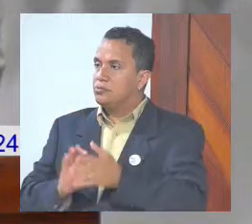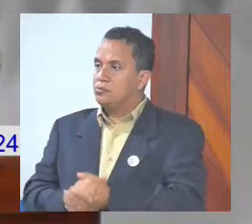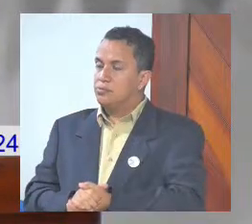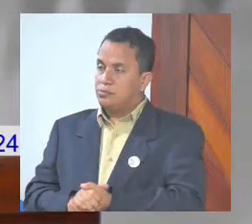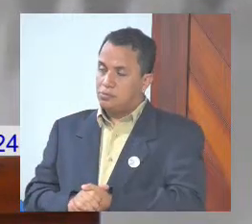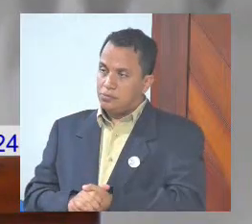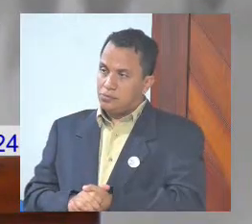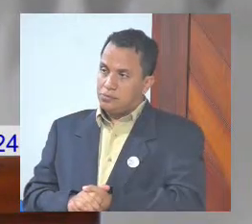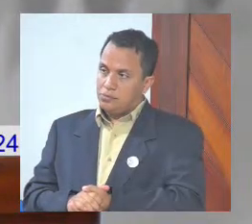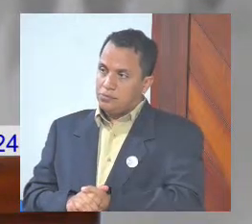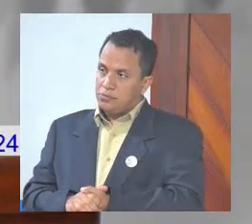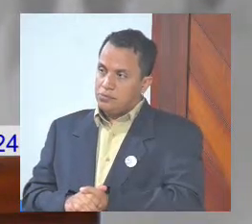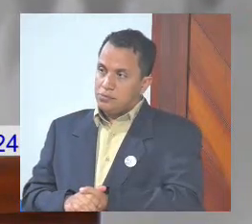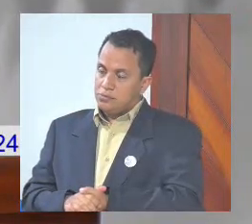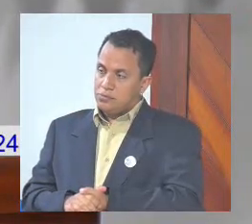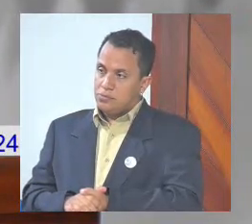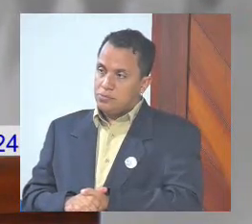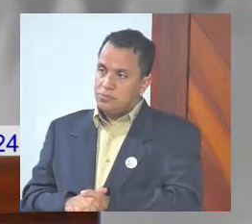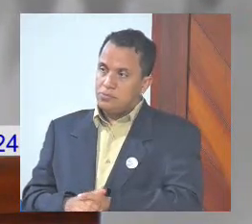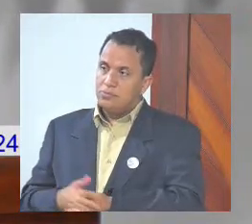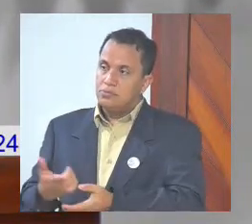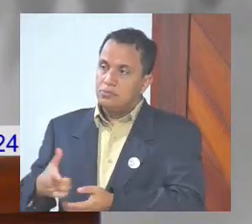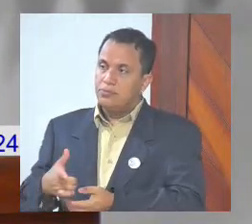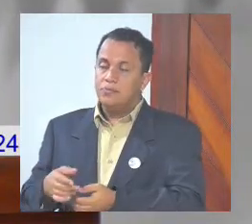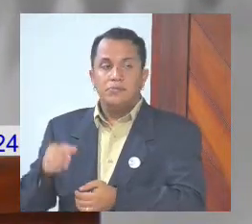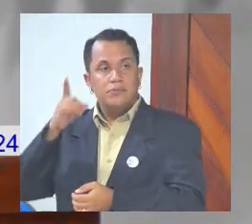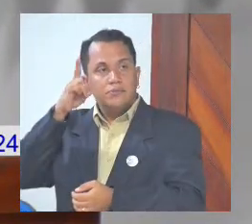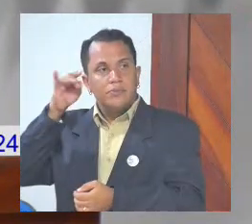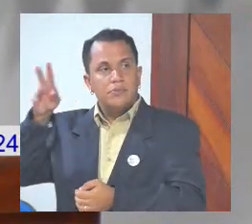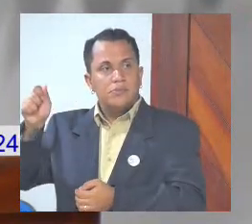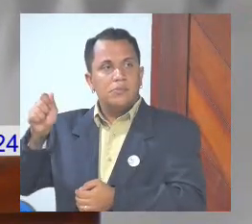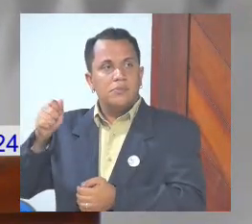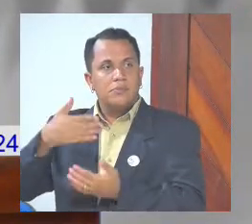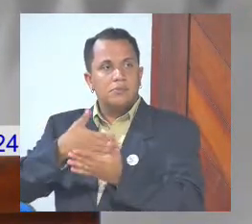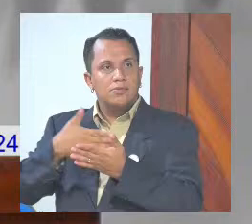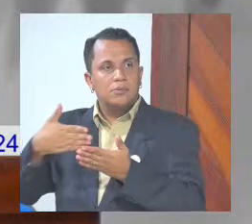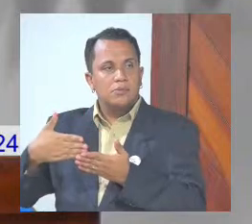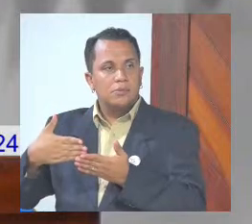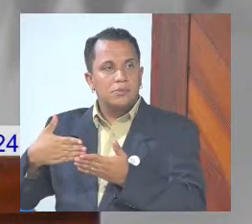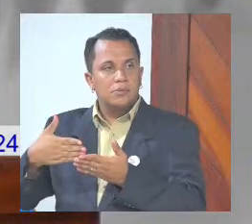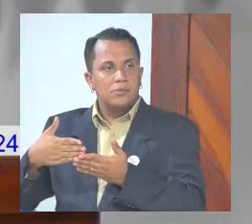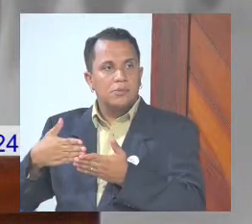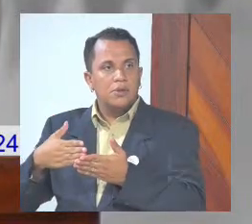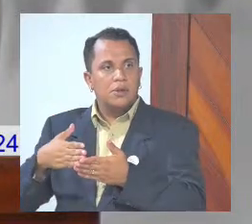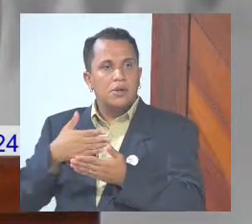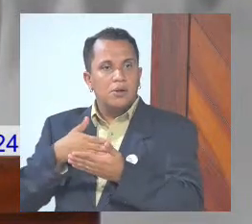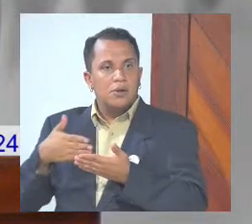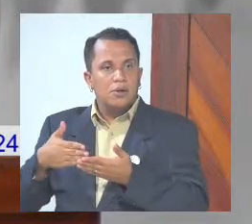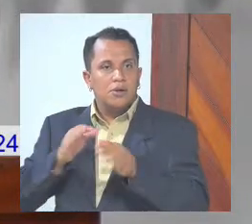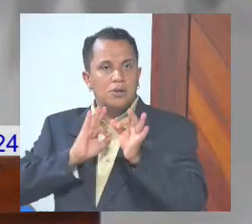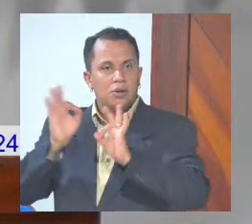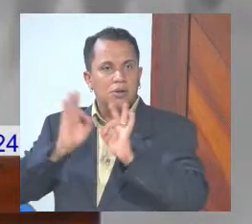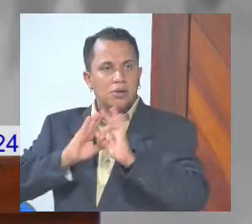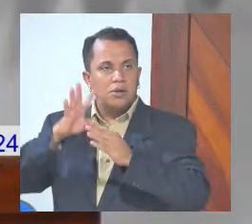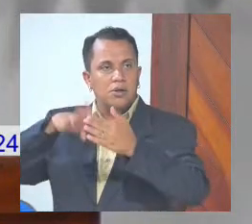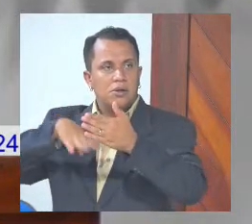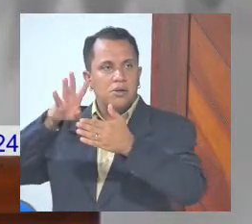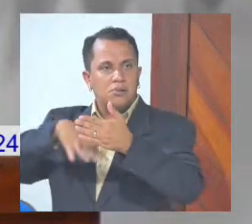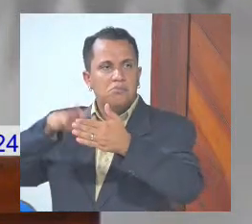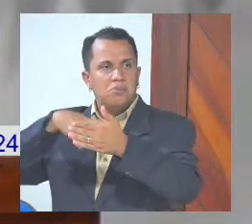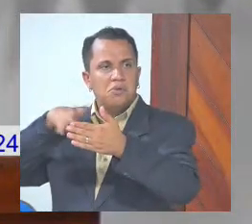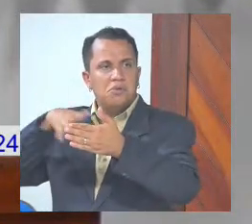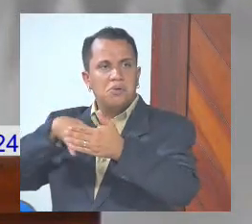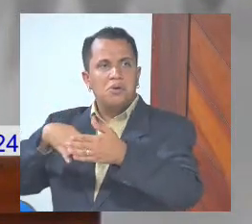escola? Quer dizer, nos dias de iniciar a aula é que vai parar para a reforma.